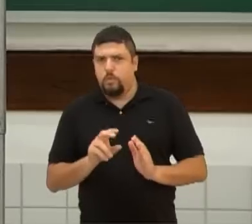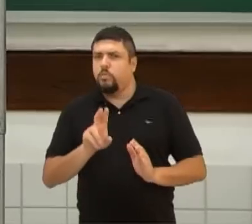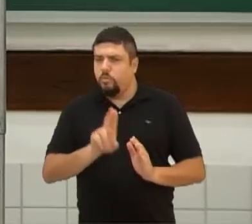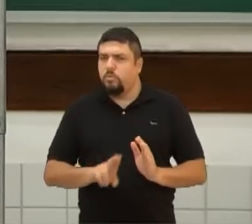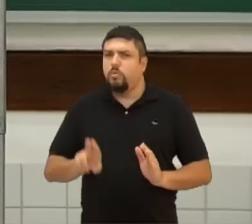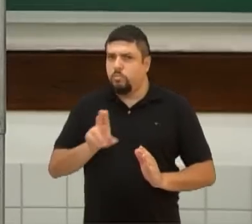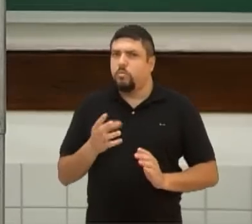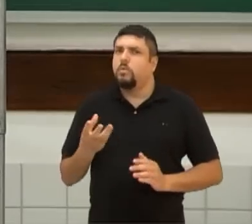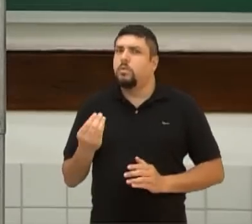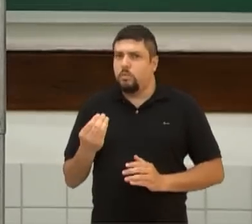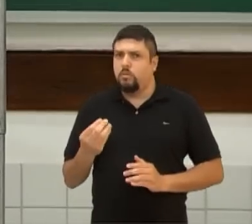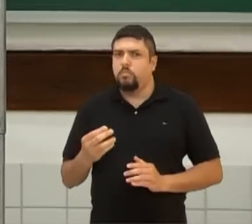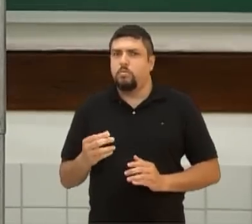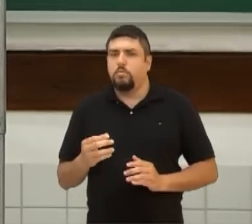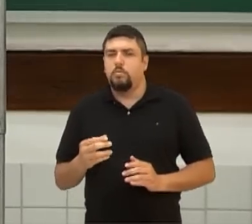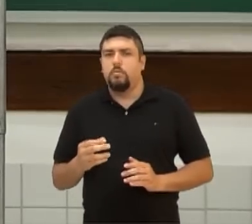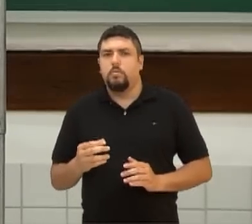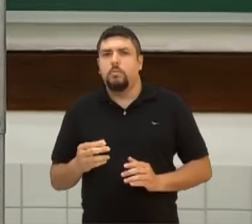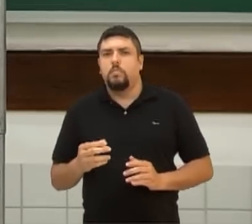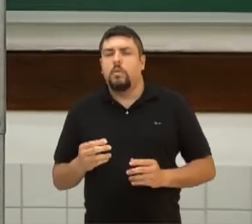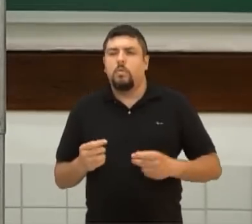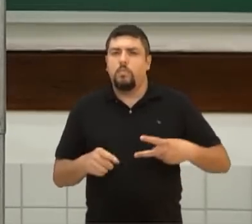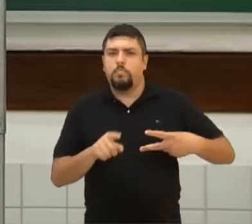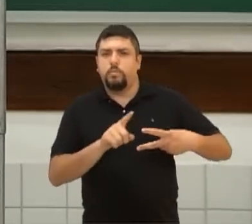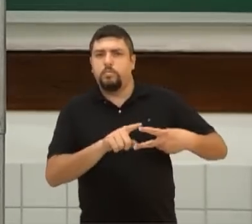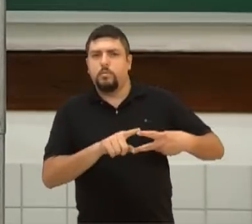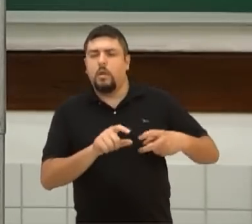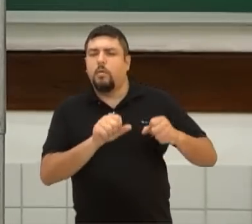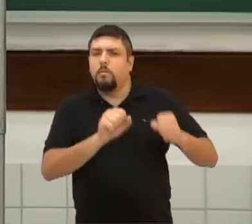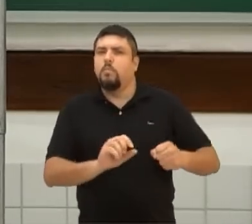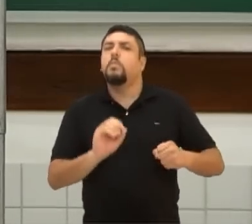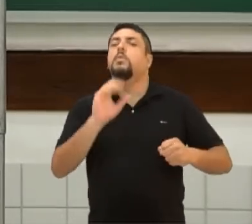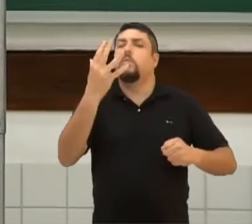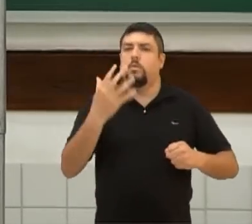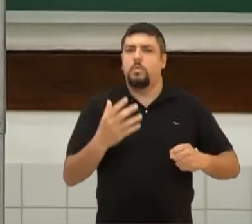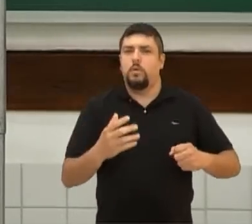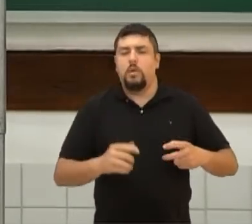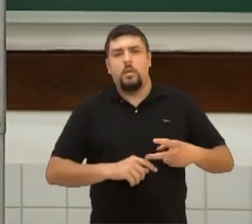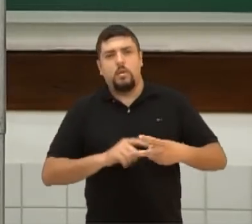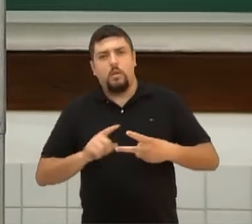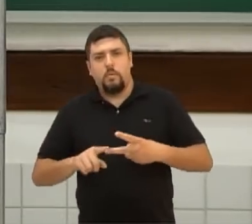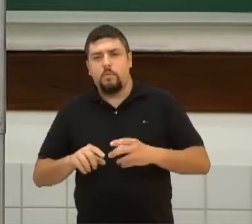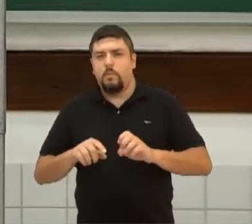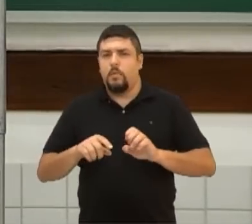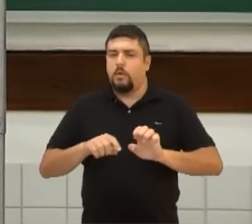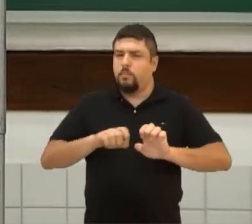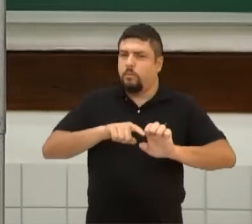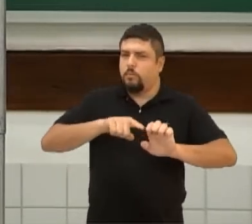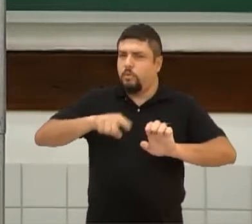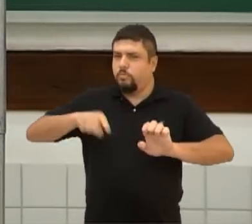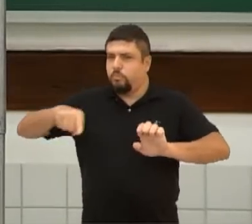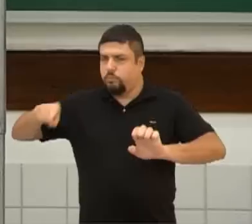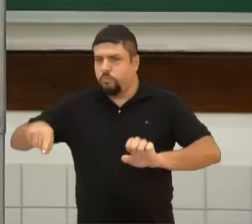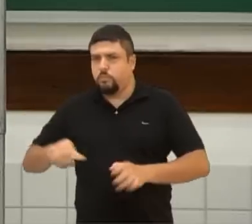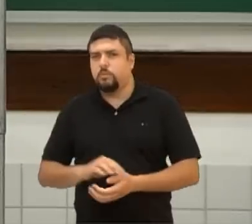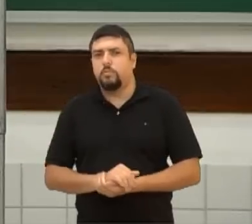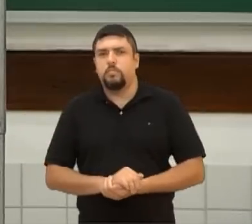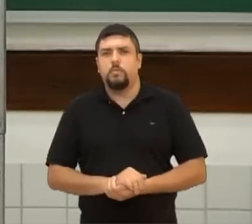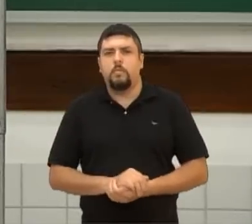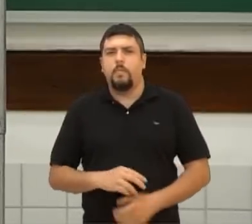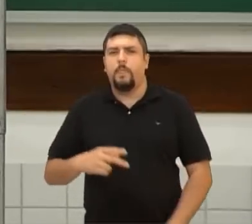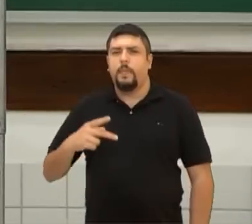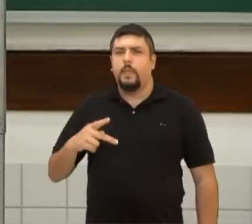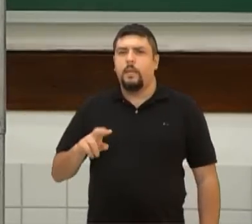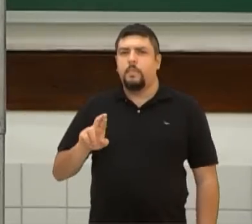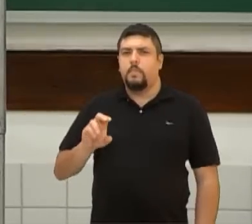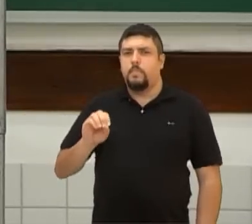né? Probabilidade e estatística. Vamos ver o que a professora vem aí para mostrar para vocês, tá?